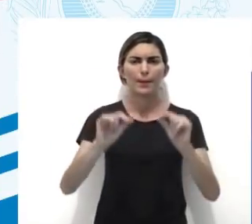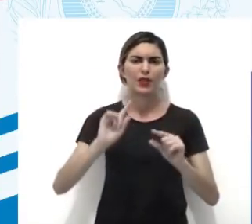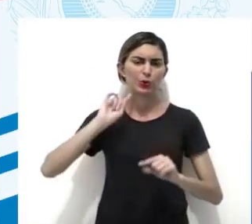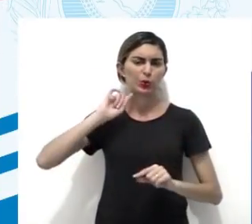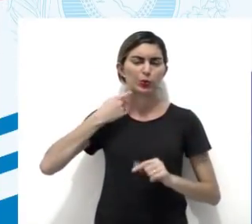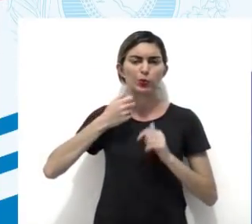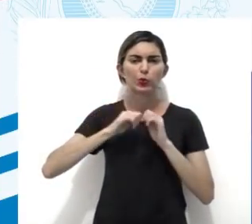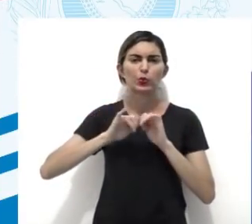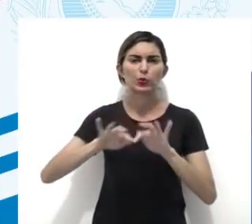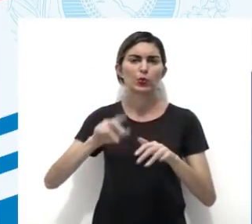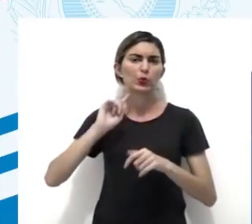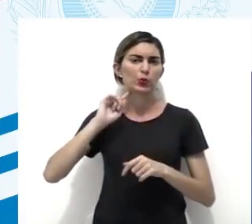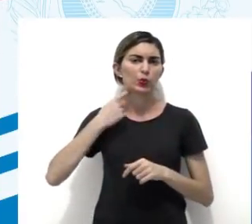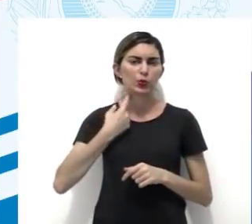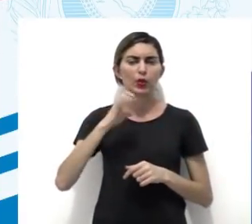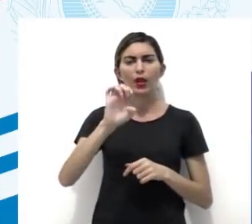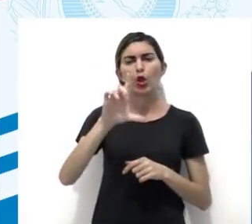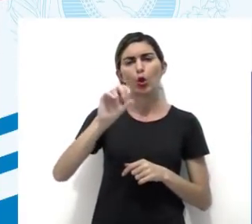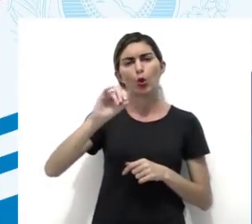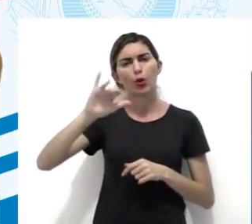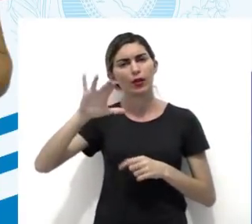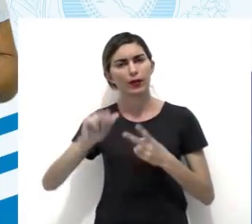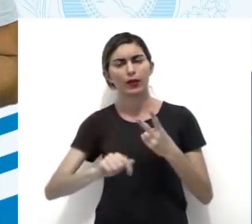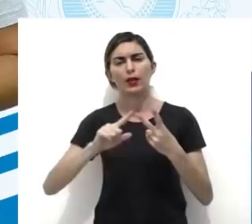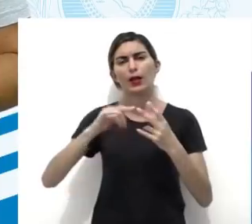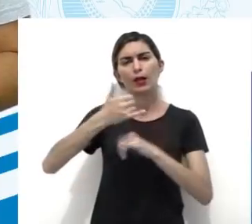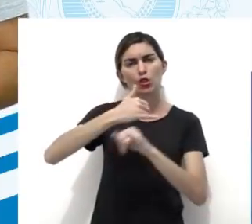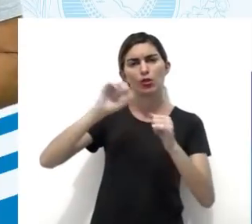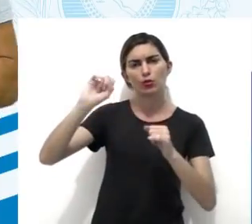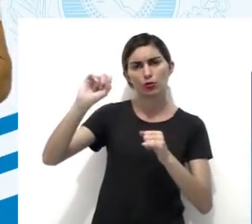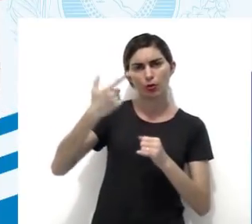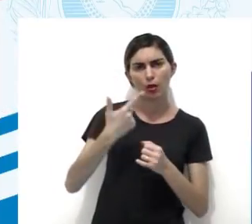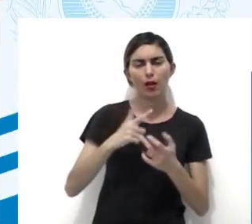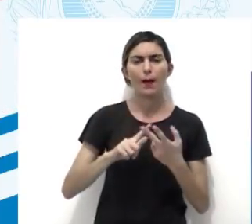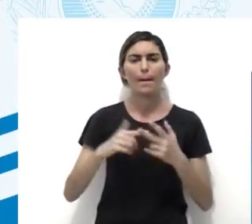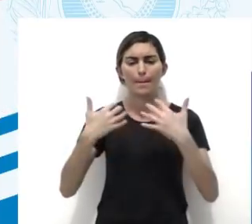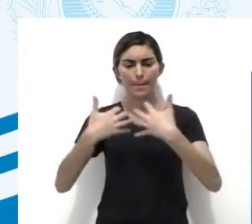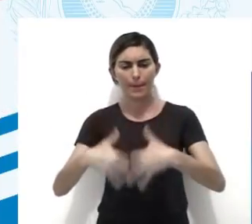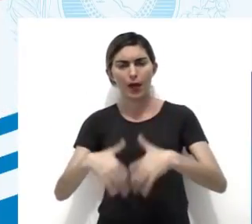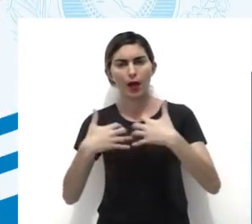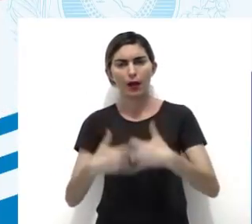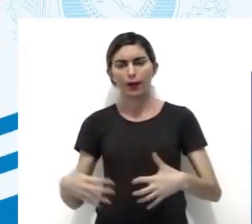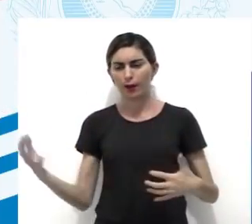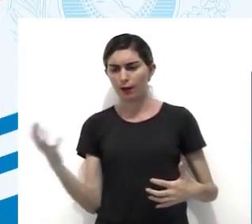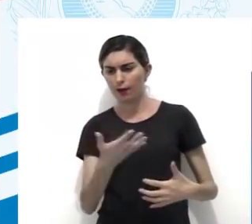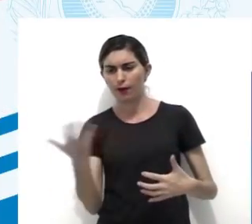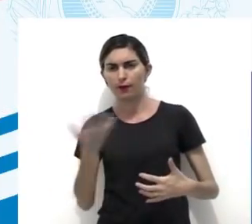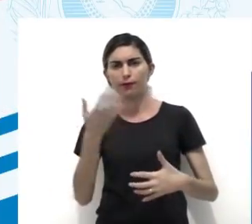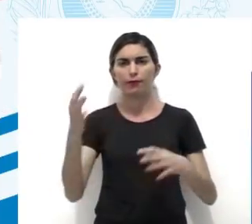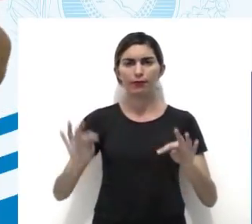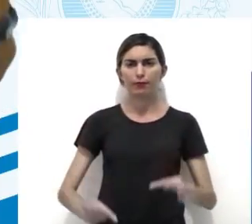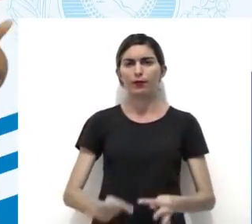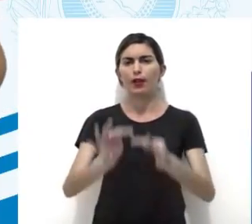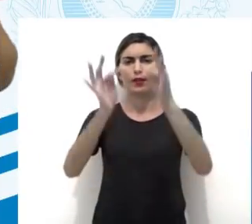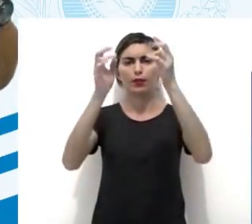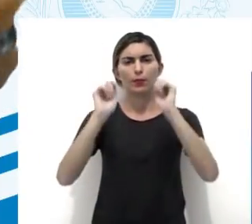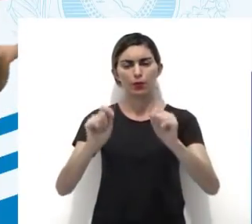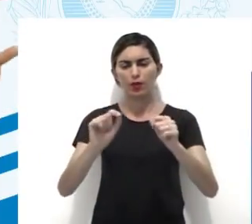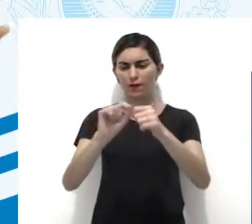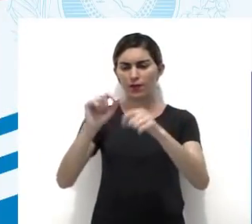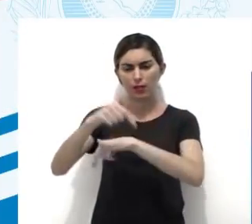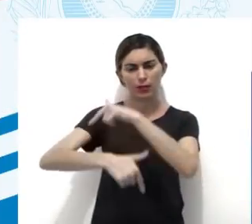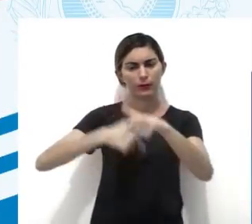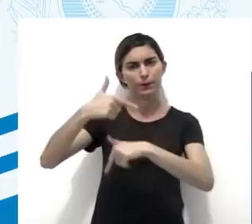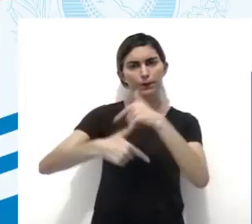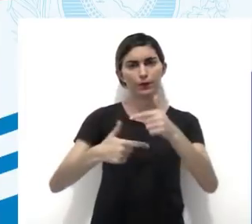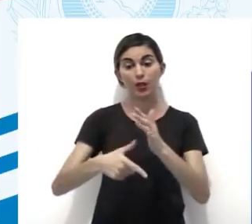poluidoras, eólica, biocombustíveis, energia solar, como já foi falado, máquinas de avançada tecnologia que vão poder realizar